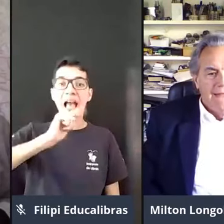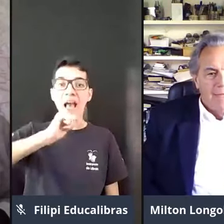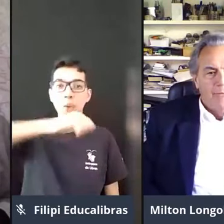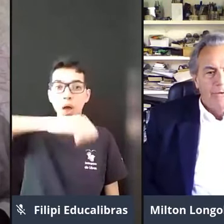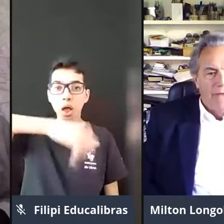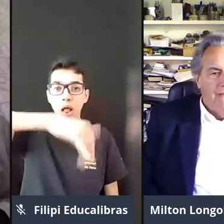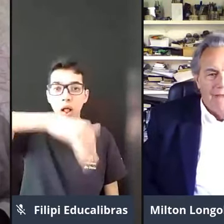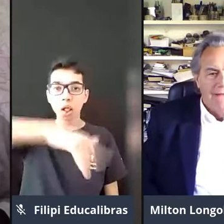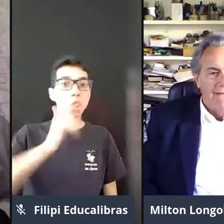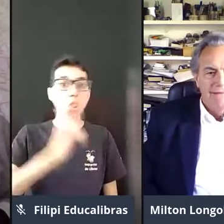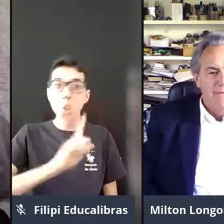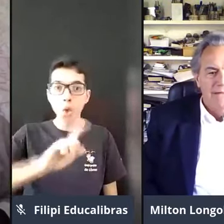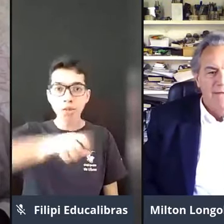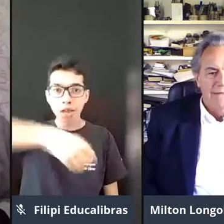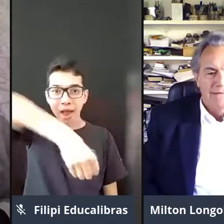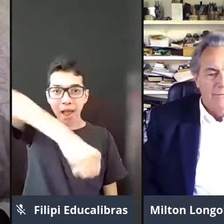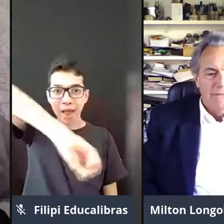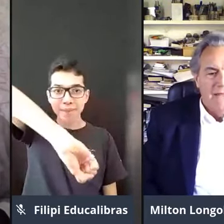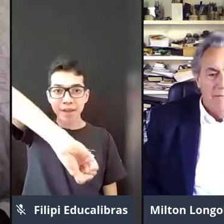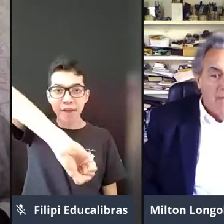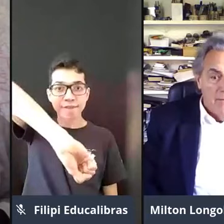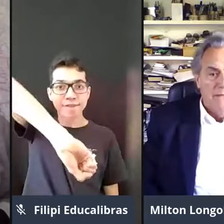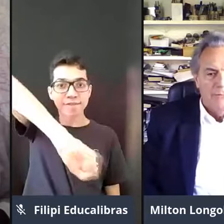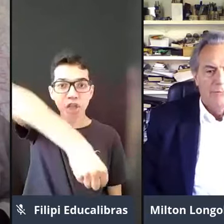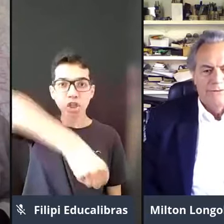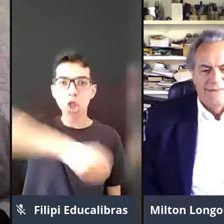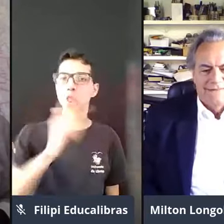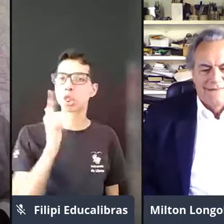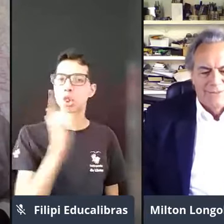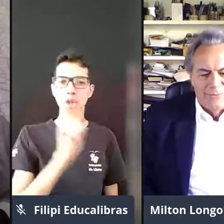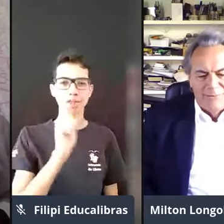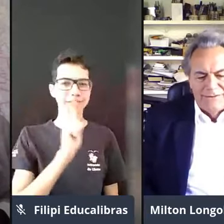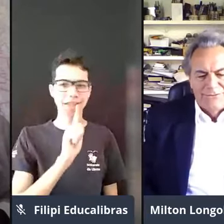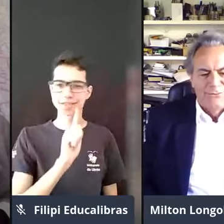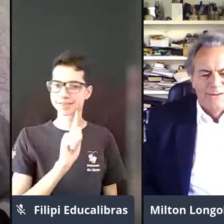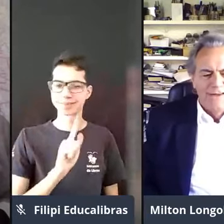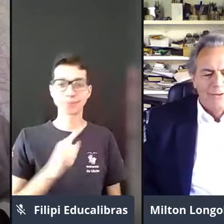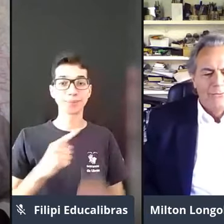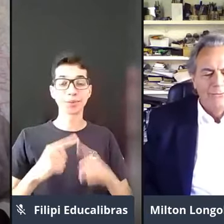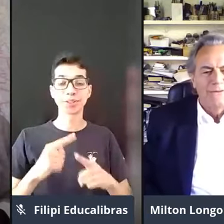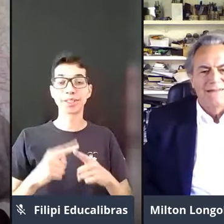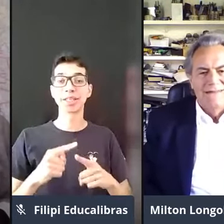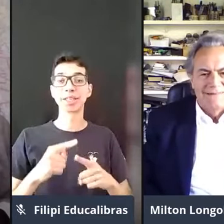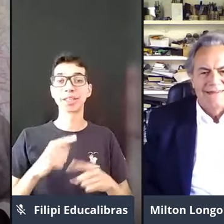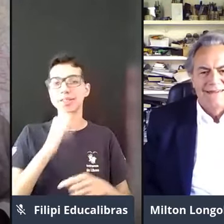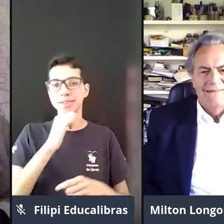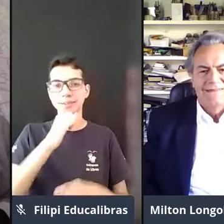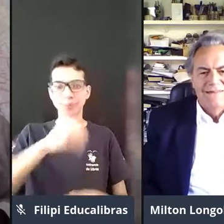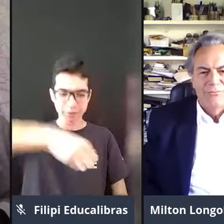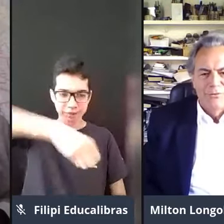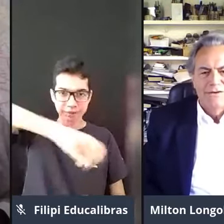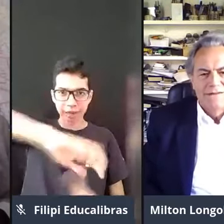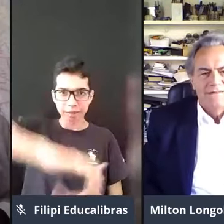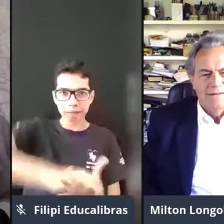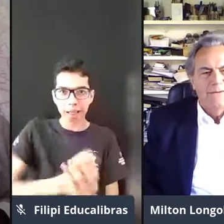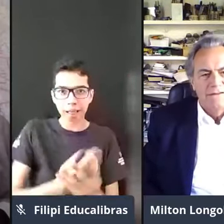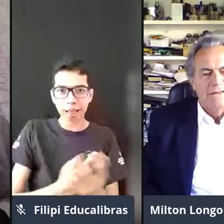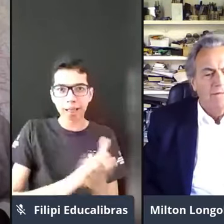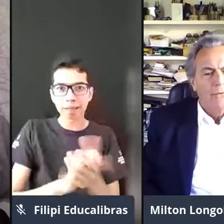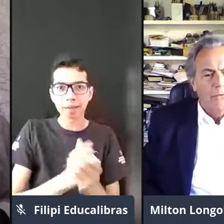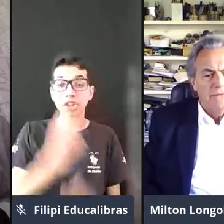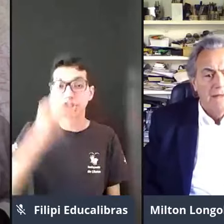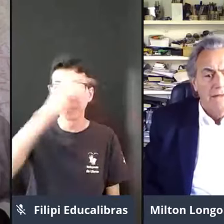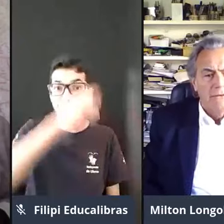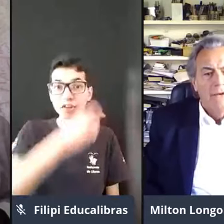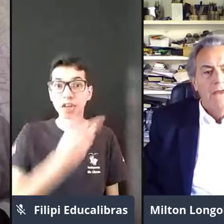né? Por ela simplesmente você não tem, mesmo você sendo uma pessoa com toda a destreza e esportista, muitas